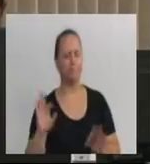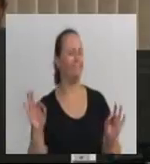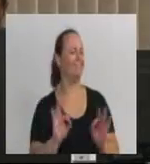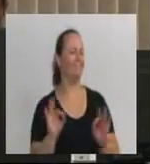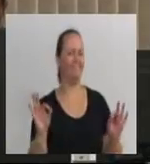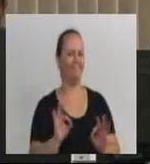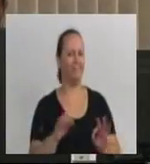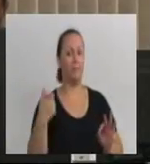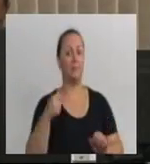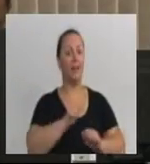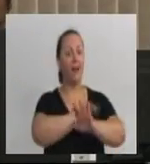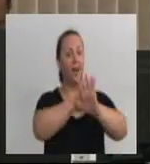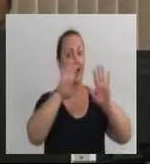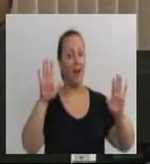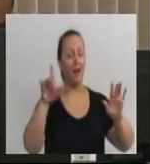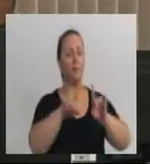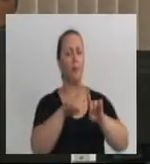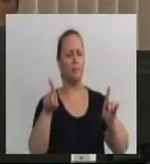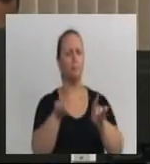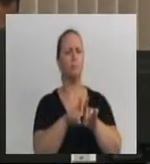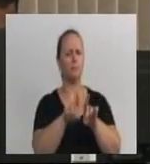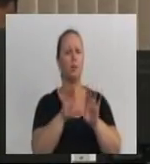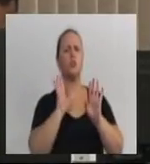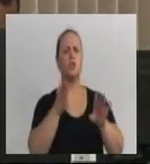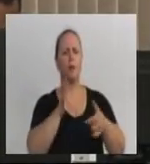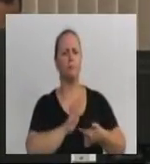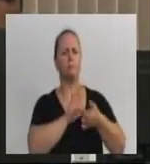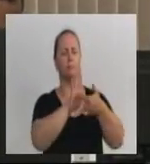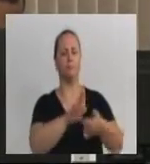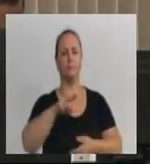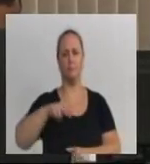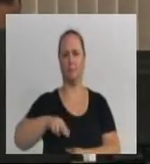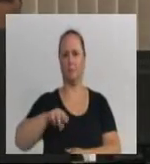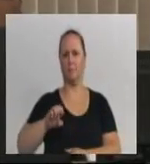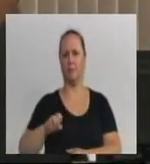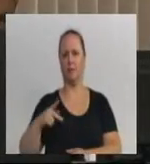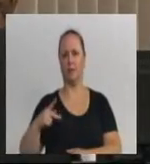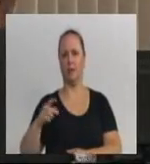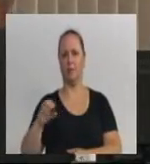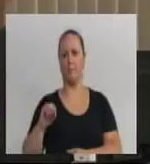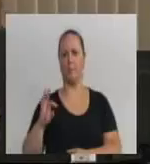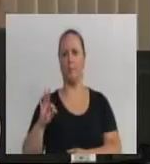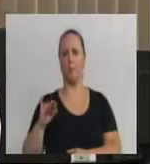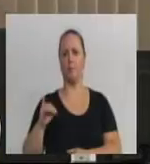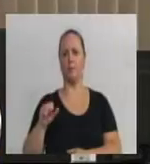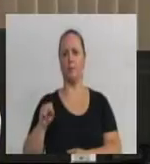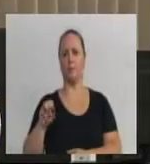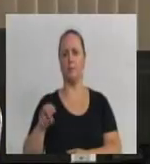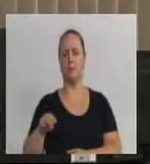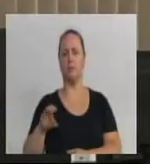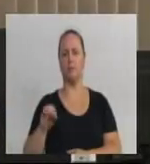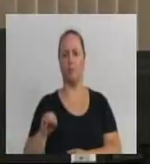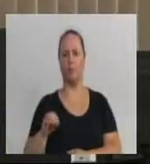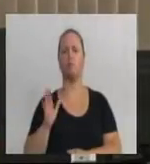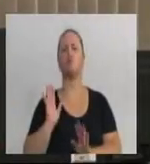casa, o nepotismo cruzado em virtude da irmã do vice-prefeito está no seu gabinete. Denunciei aqui, e a imprensa e a cidade sabem disso,